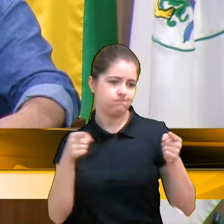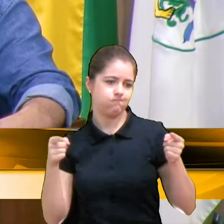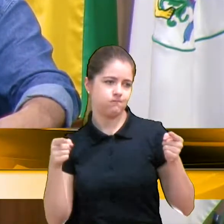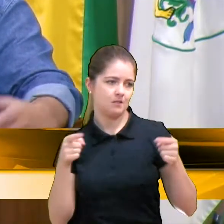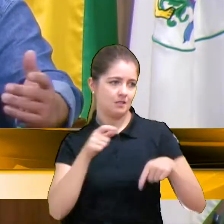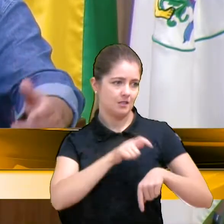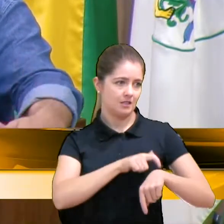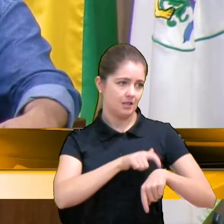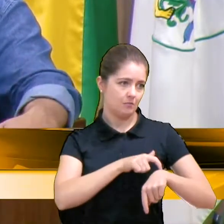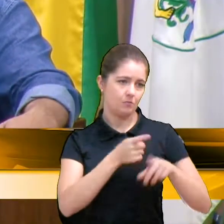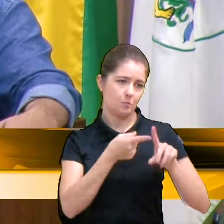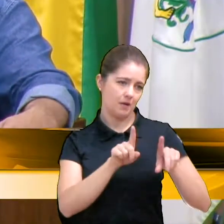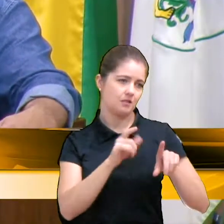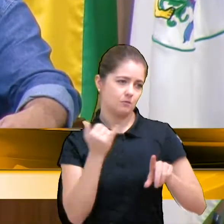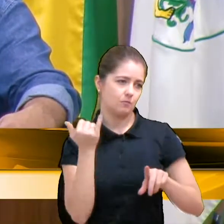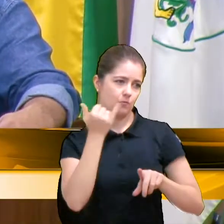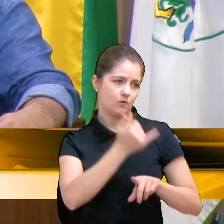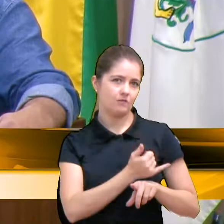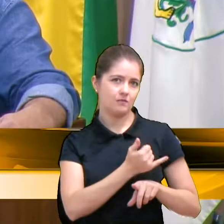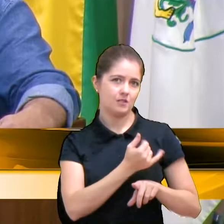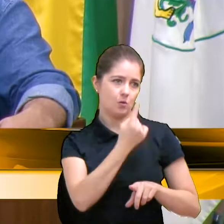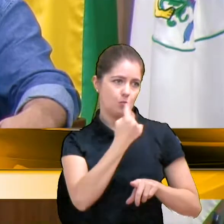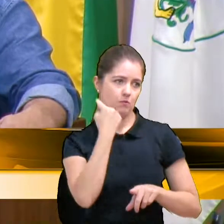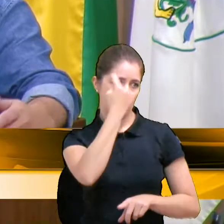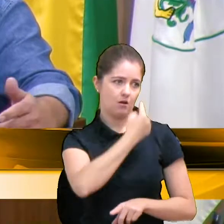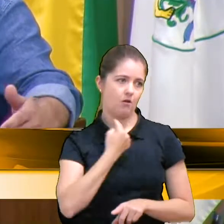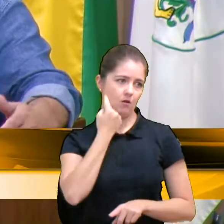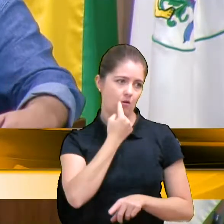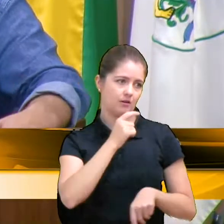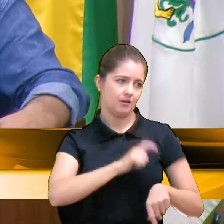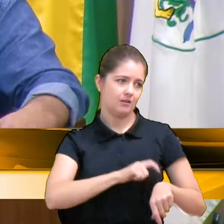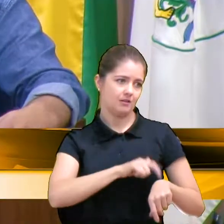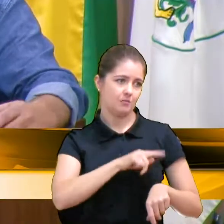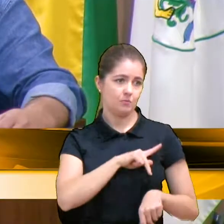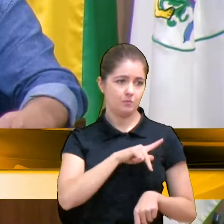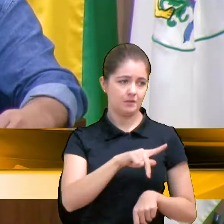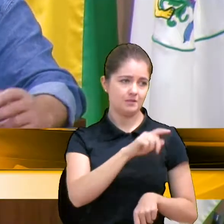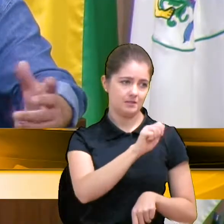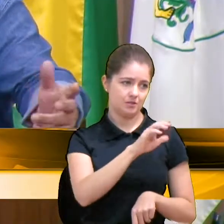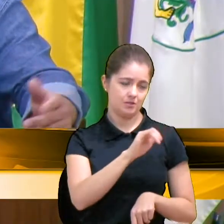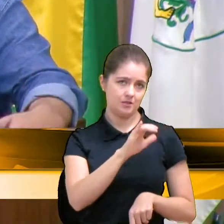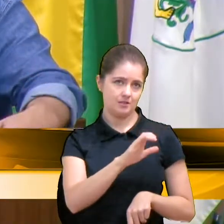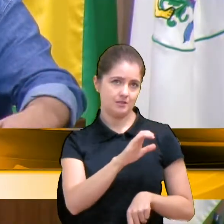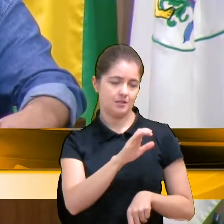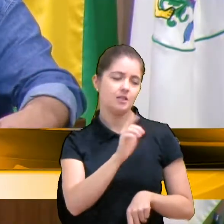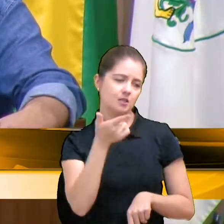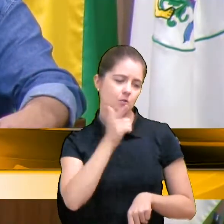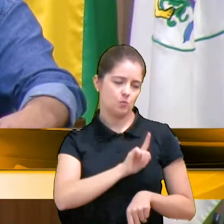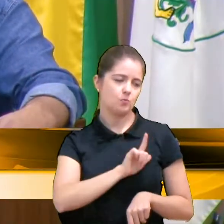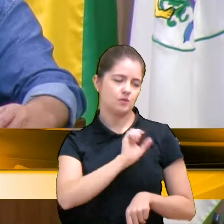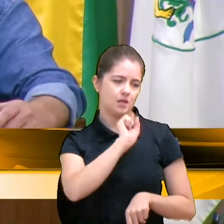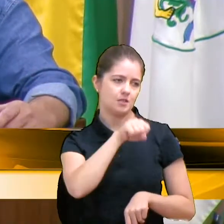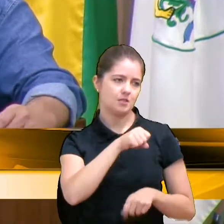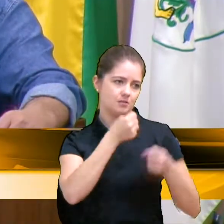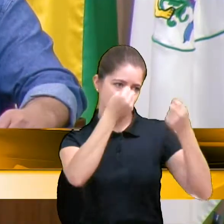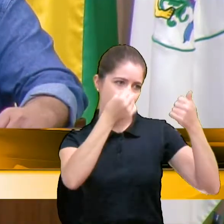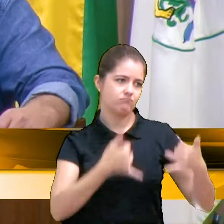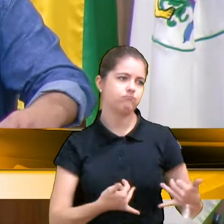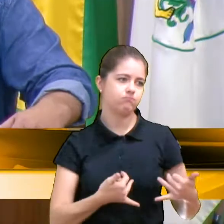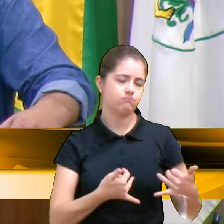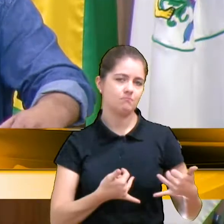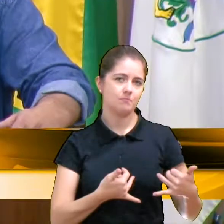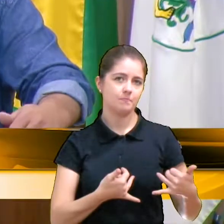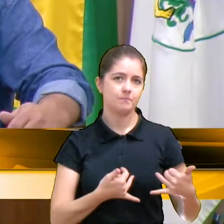vamos dizer que queremos lá só gastar 1 hora do tempo do nosso presidente, que dá tempo para nós fazer a nossa reivindicação. Então,